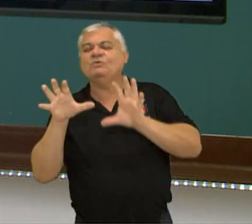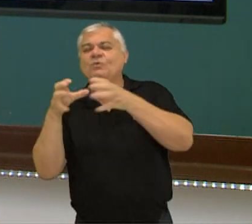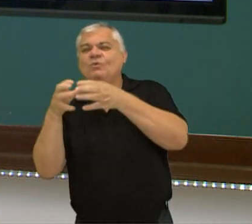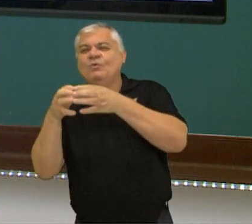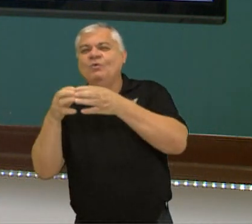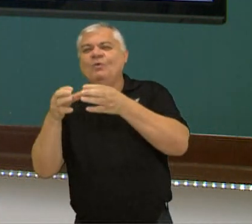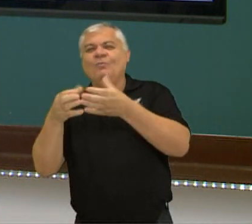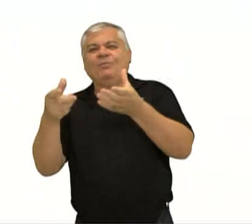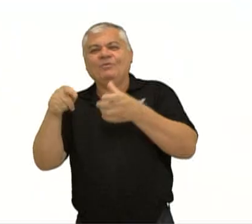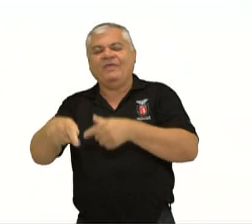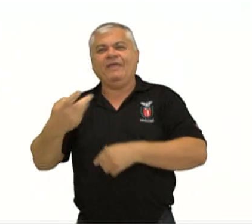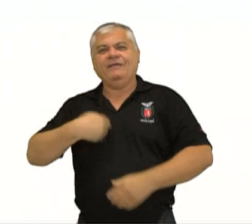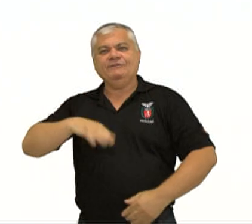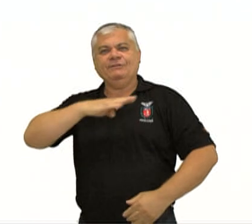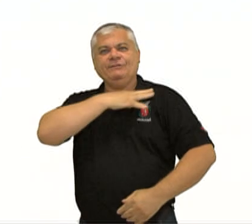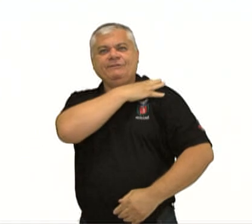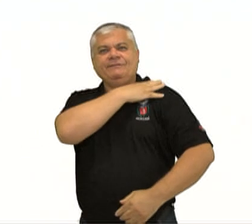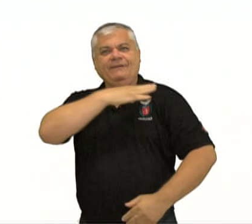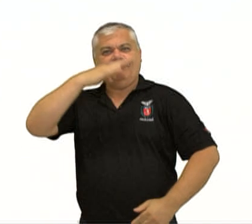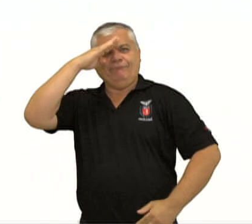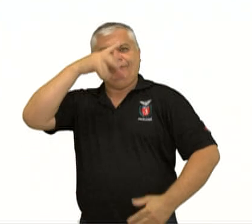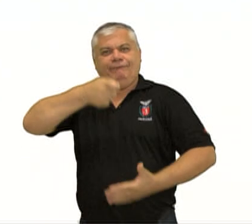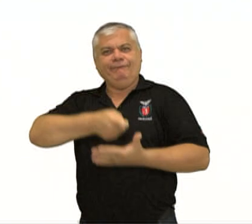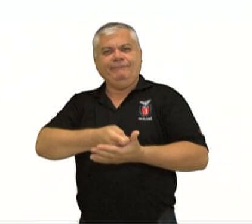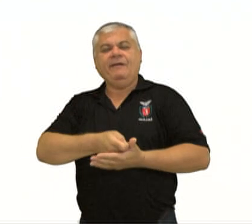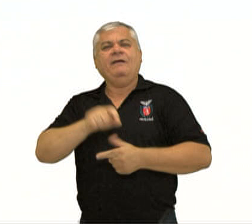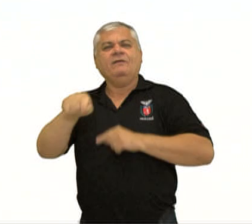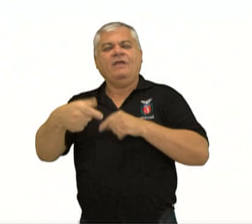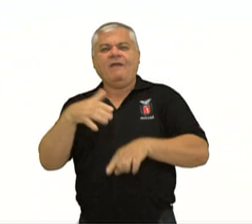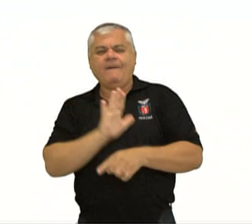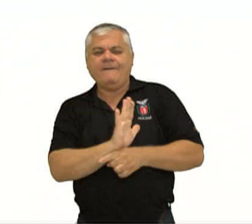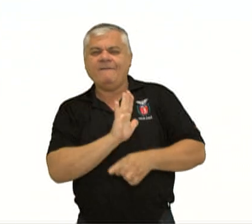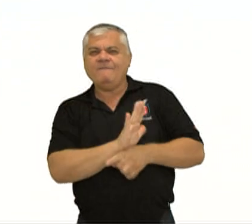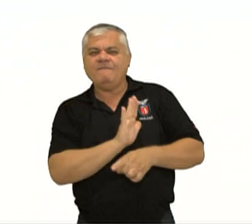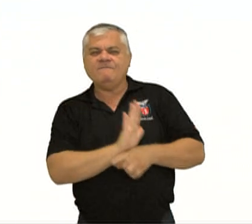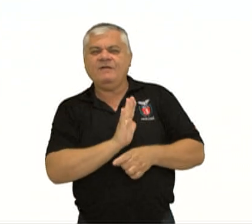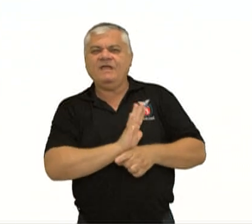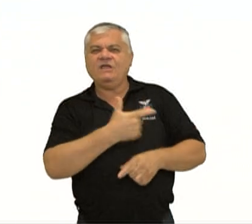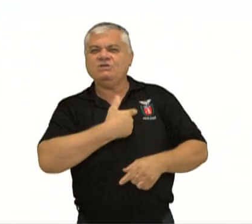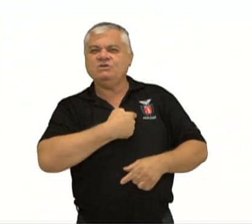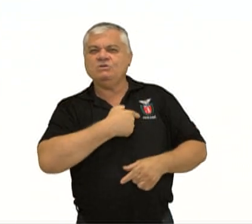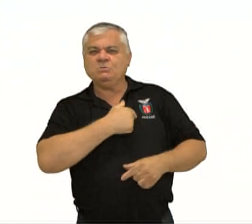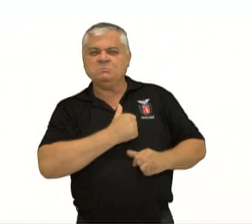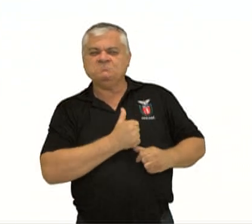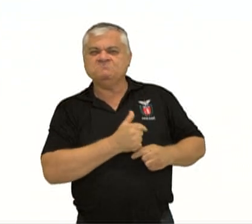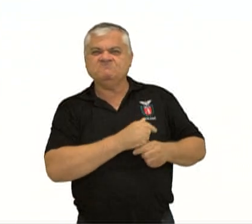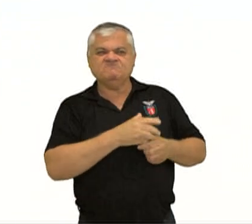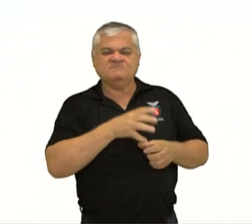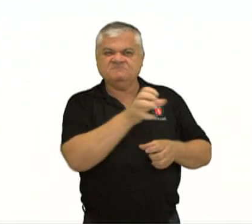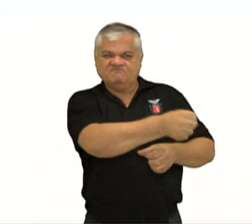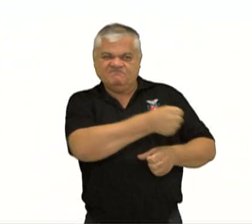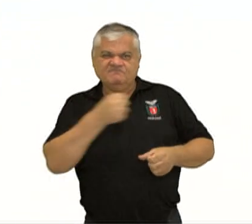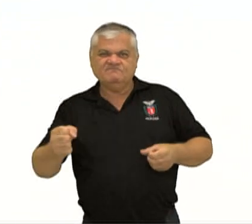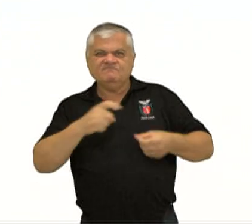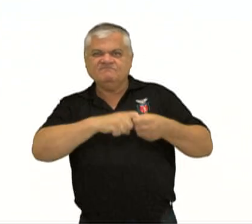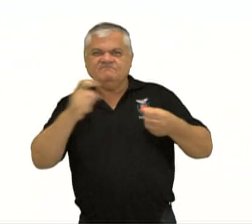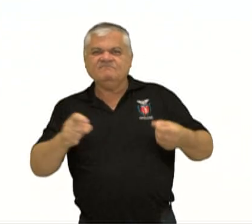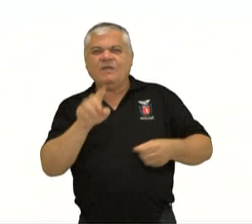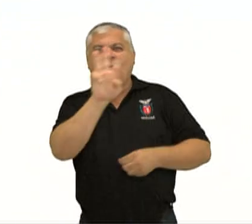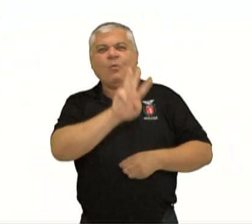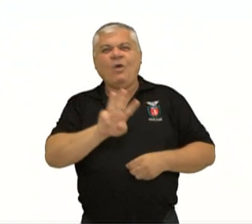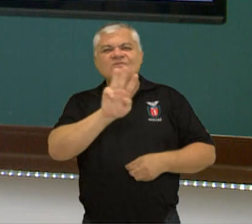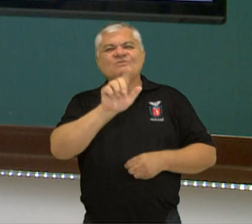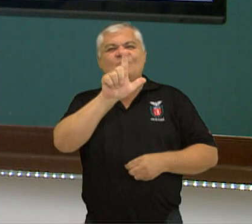movimento tenentista, então que ajudaram Getúlio Vargas a tirar o presidente Washington